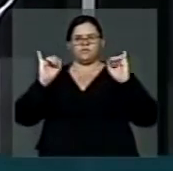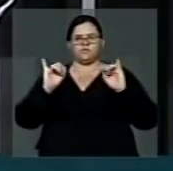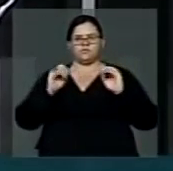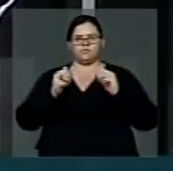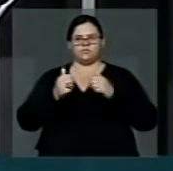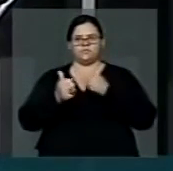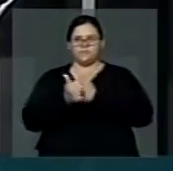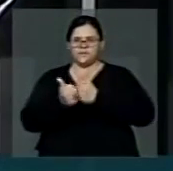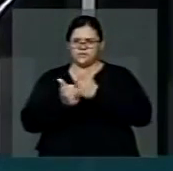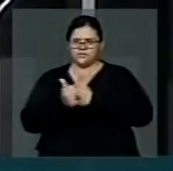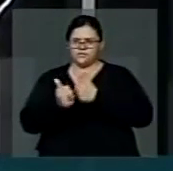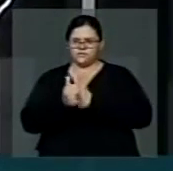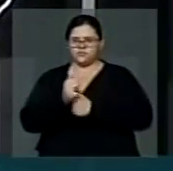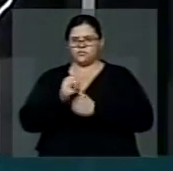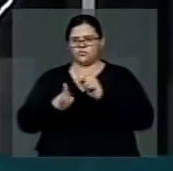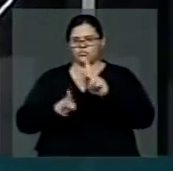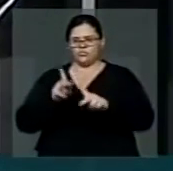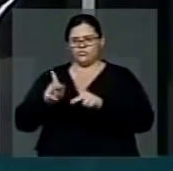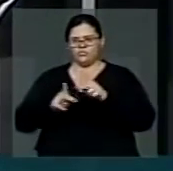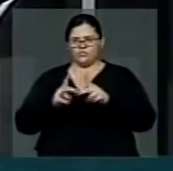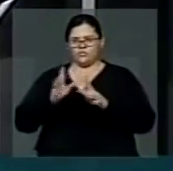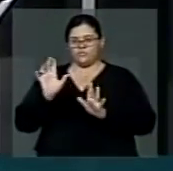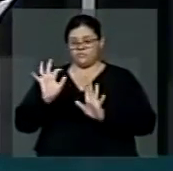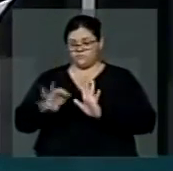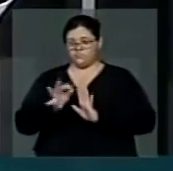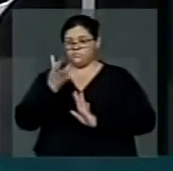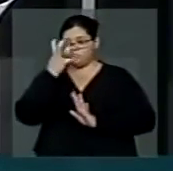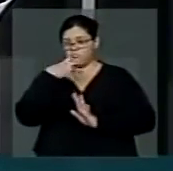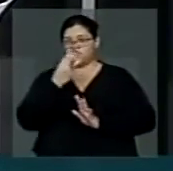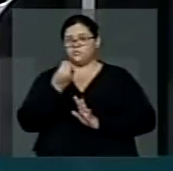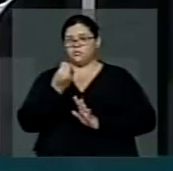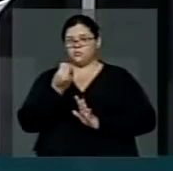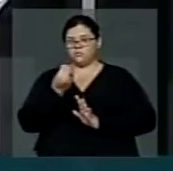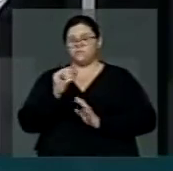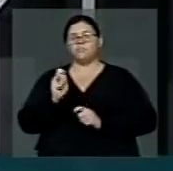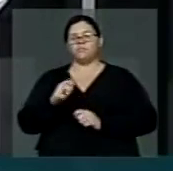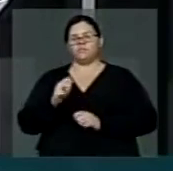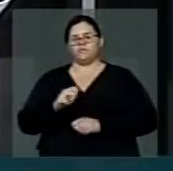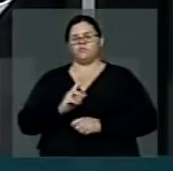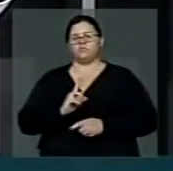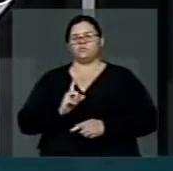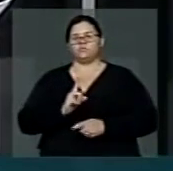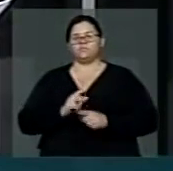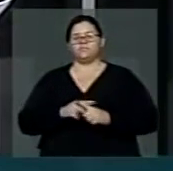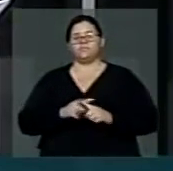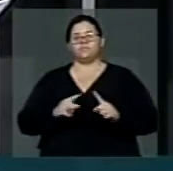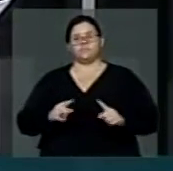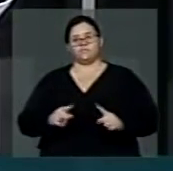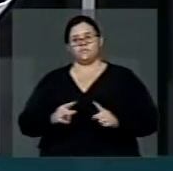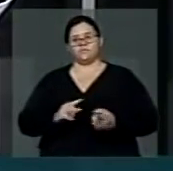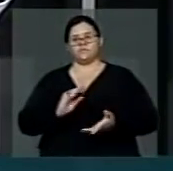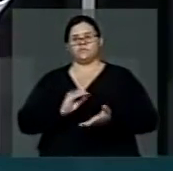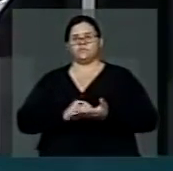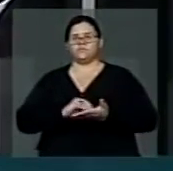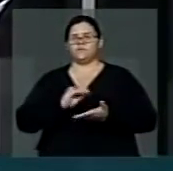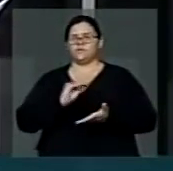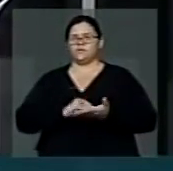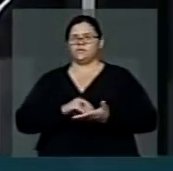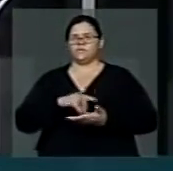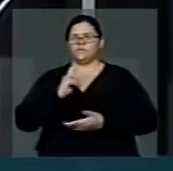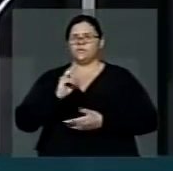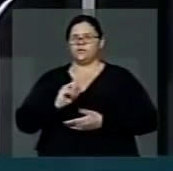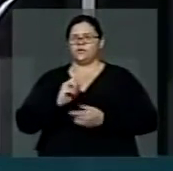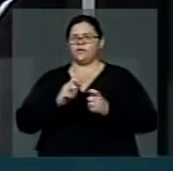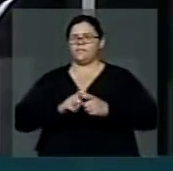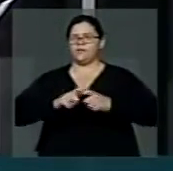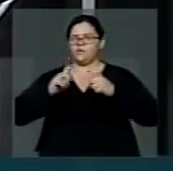popular legítima. O pior é que isso se dá, não raro, com o súplice agachamento de boa